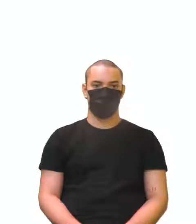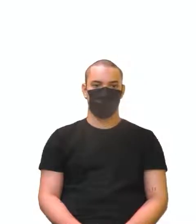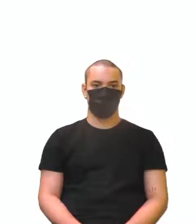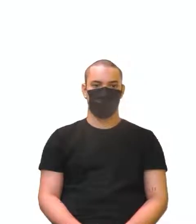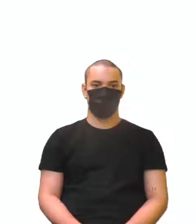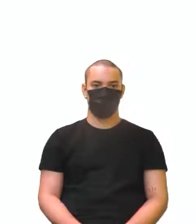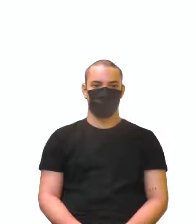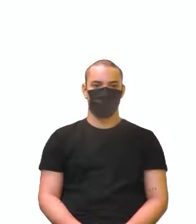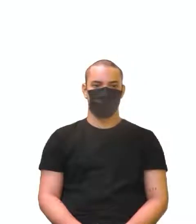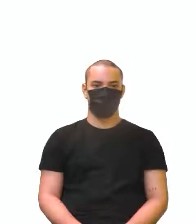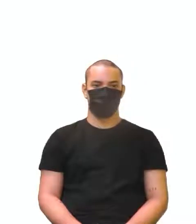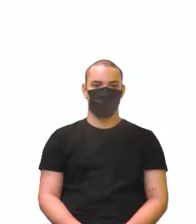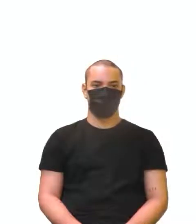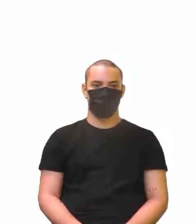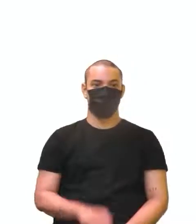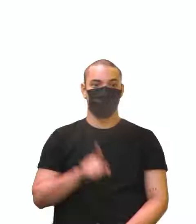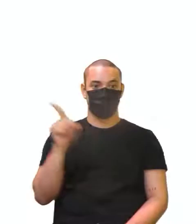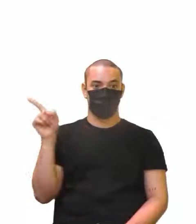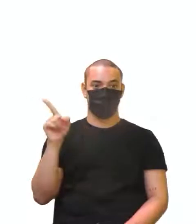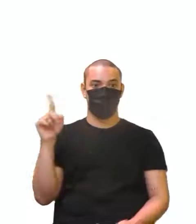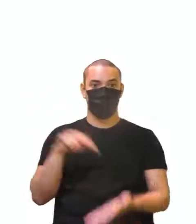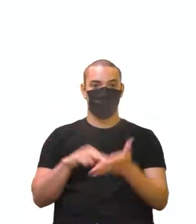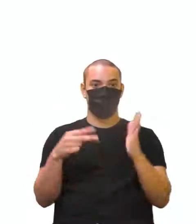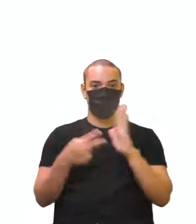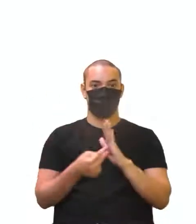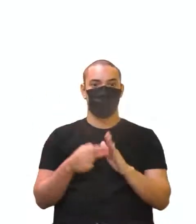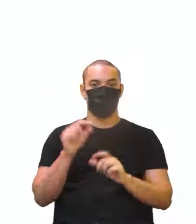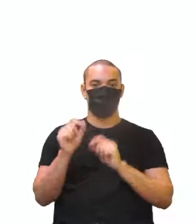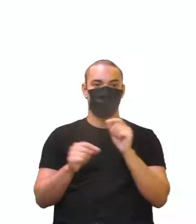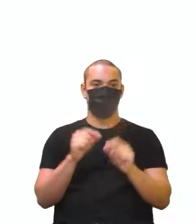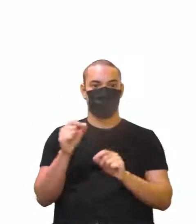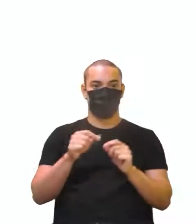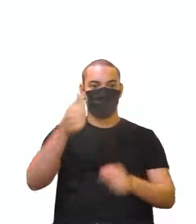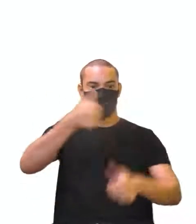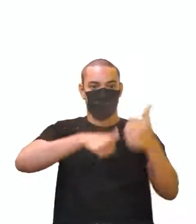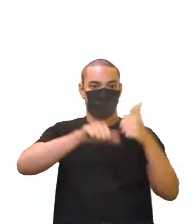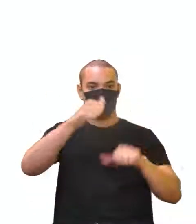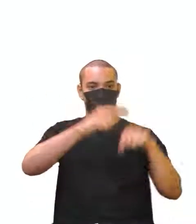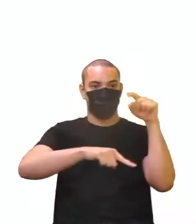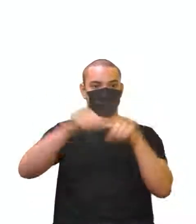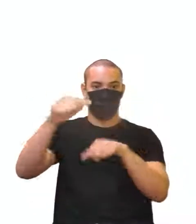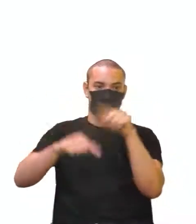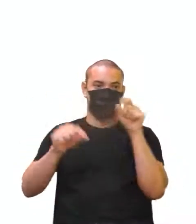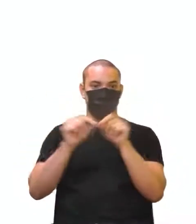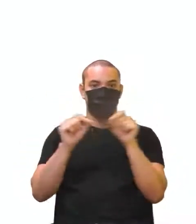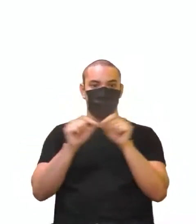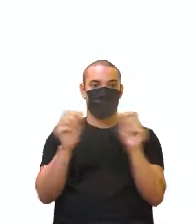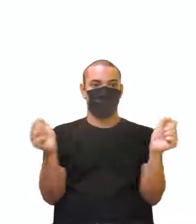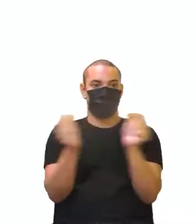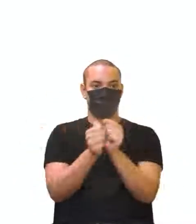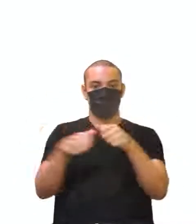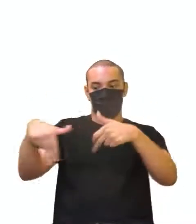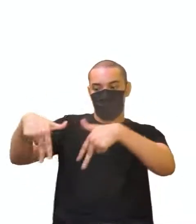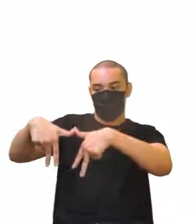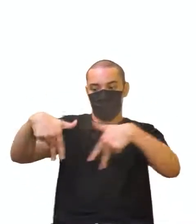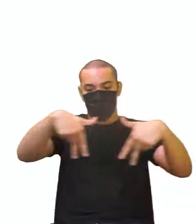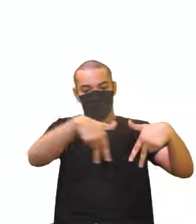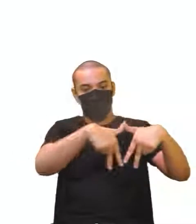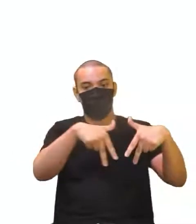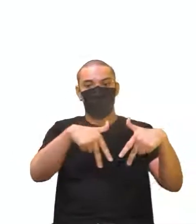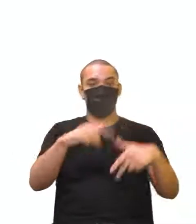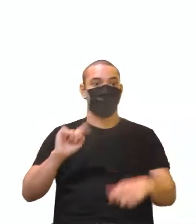Isso. Isso aí é chamado de heredograma, quando a gente vai fazer os cruzamentos entre os casais, para ficar